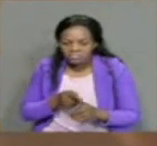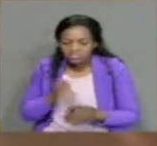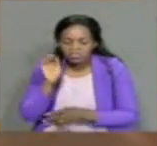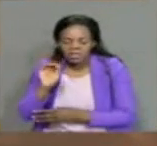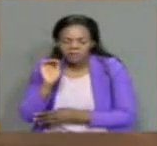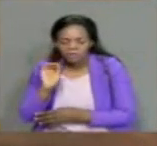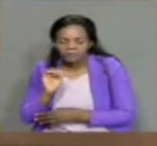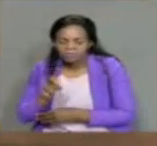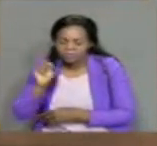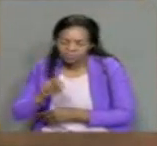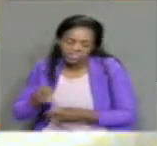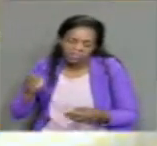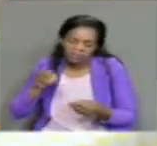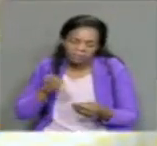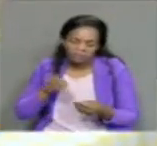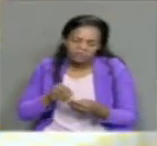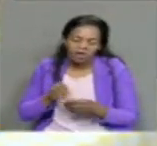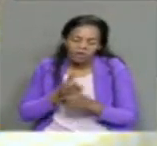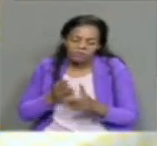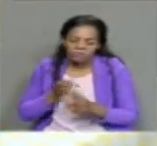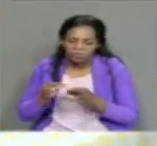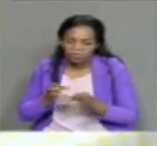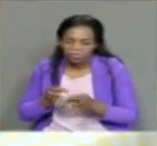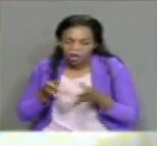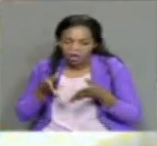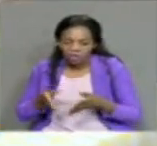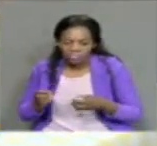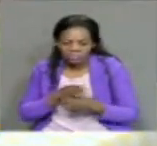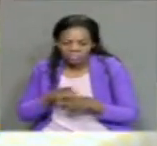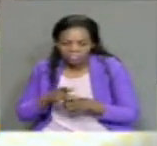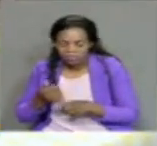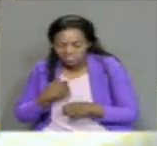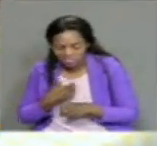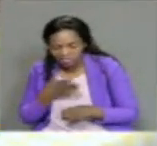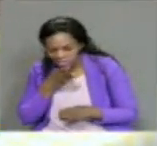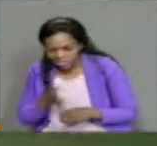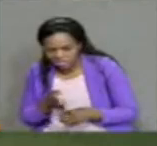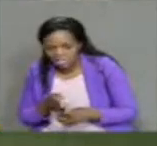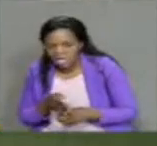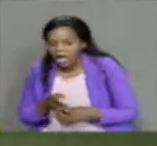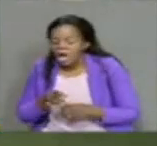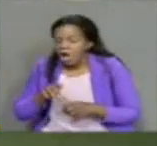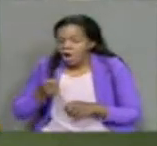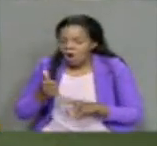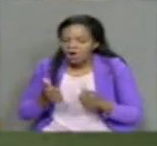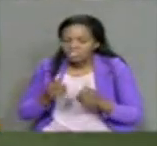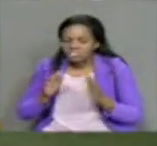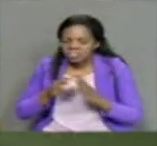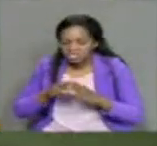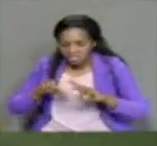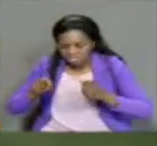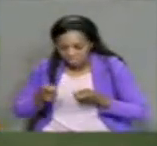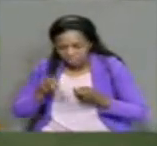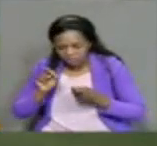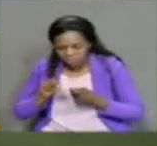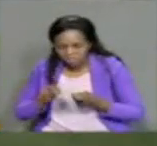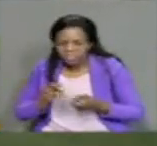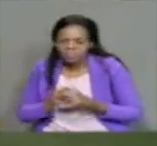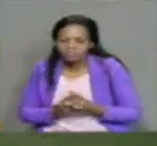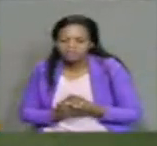segundo alguns turistas que minimizaram o facto devido à pandemia da Covid-19 e as restrições que a mesma